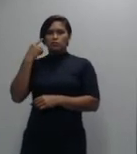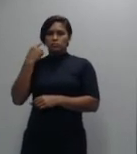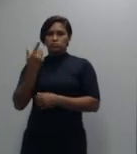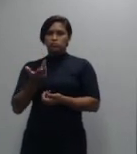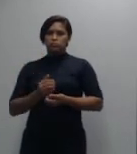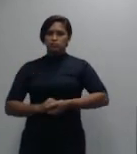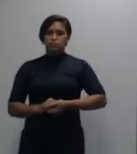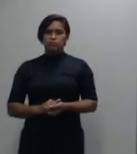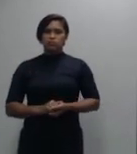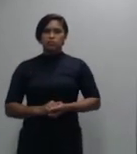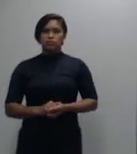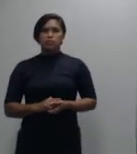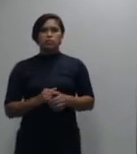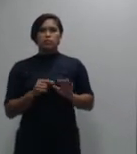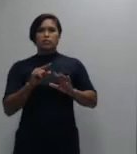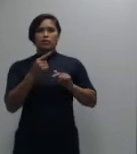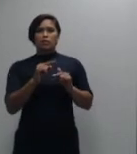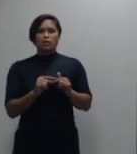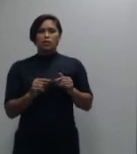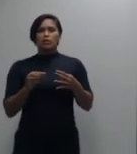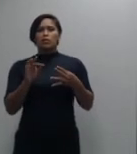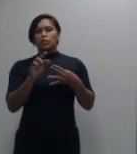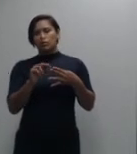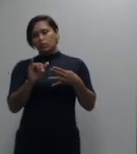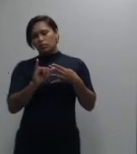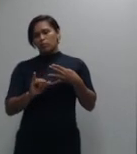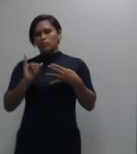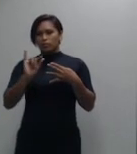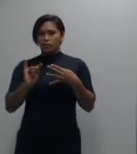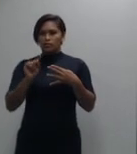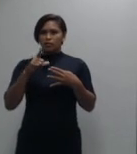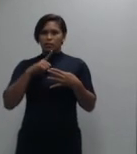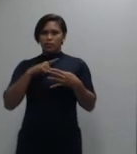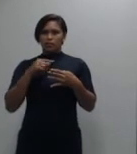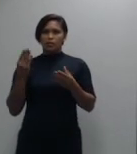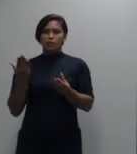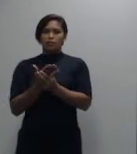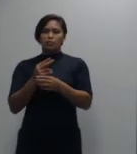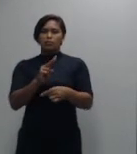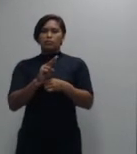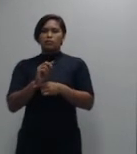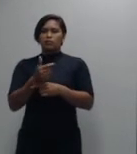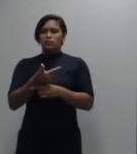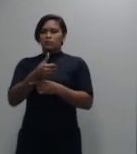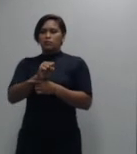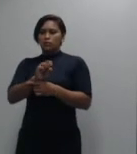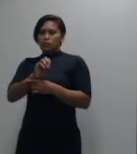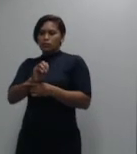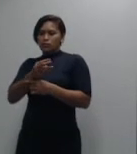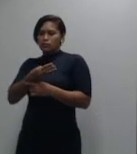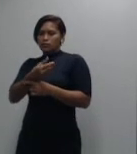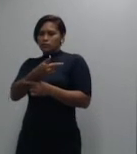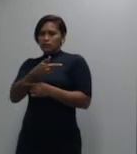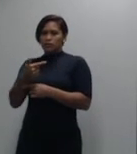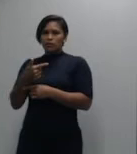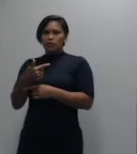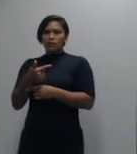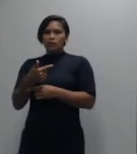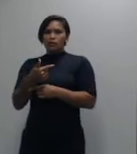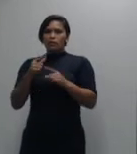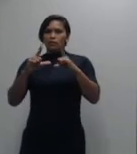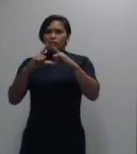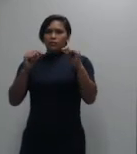em tratando de agravo interno em mandado de segurança 28032 do